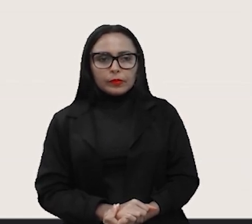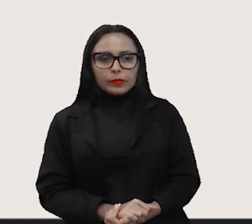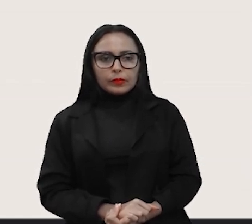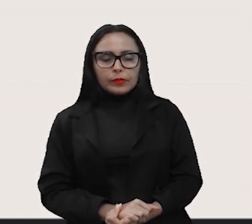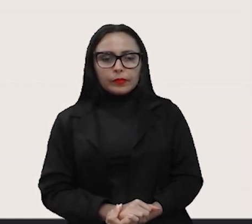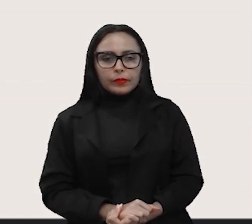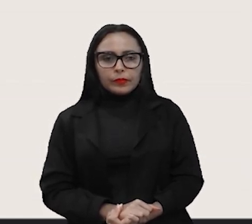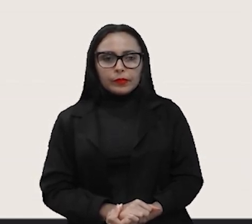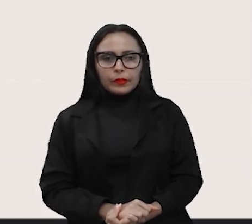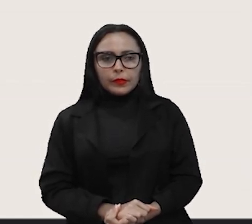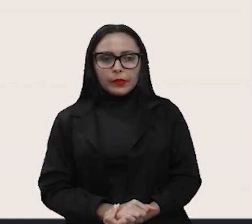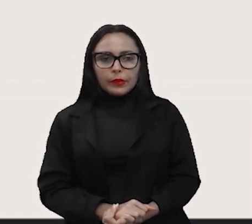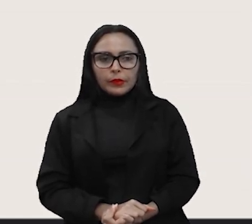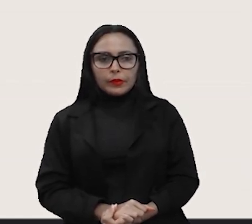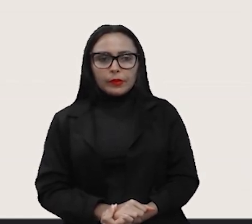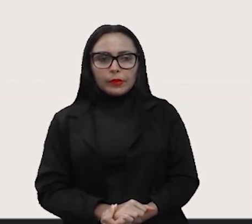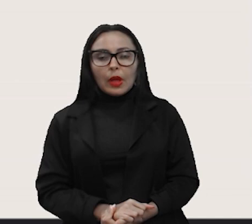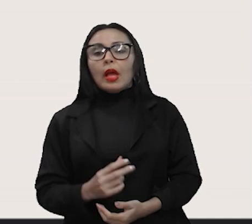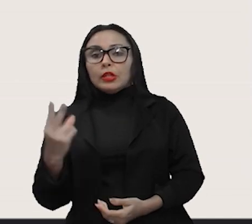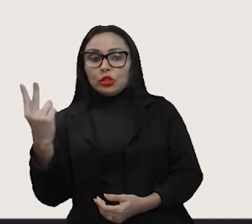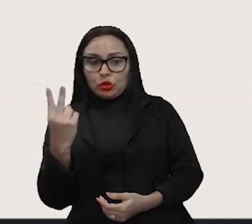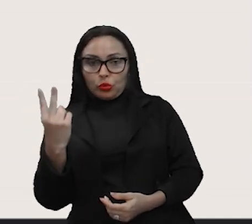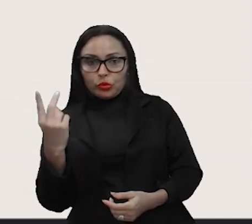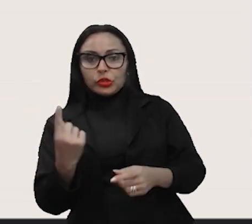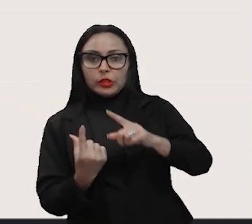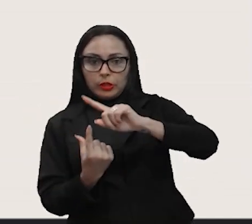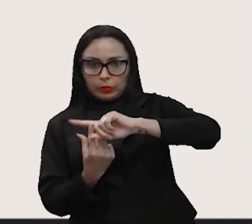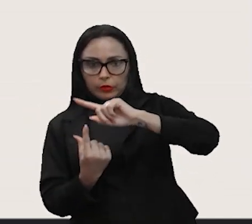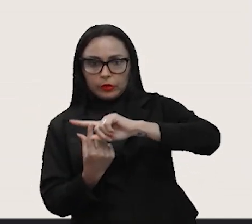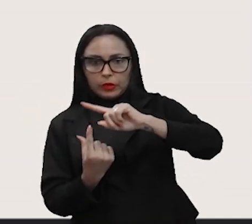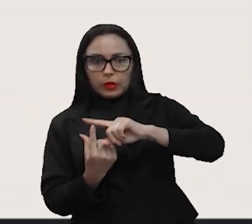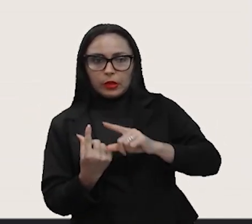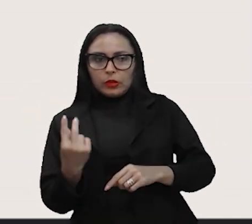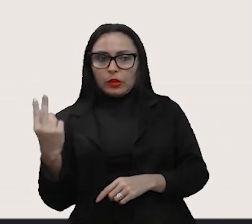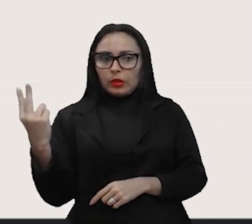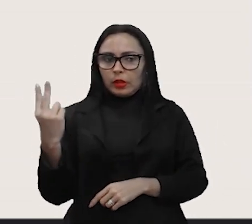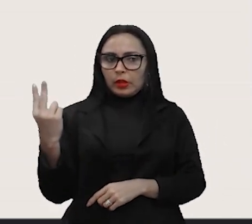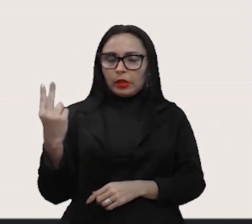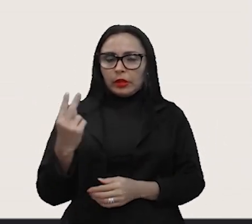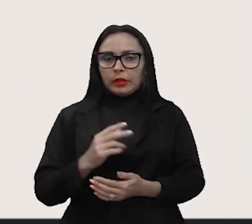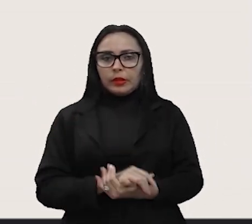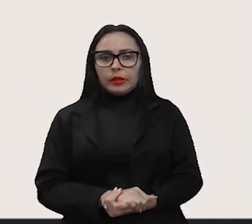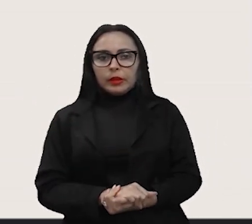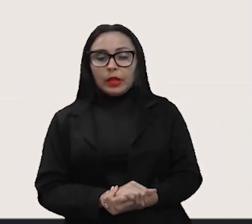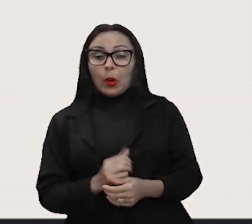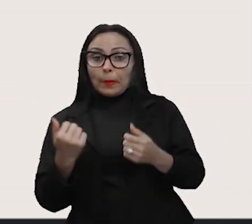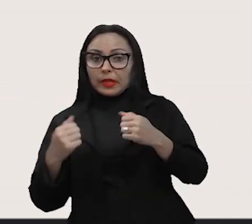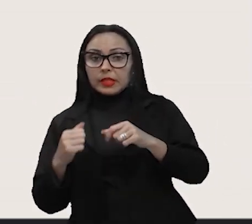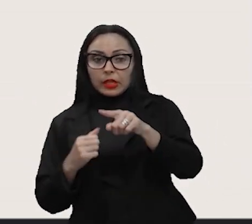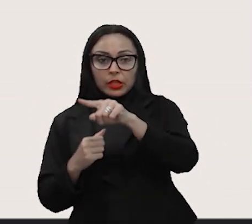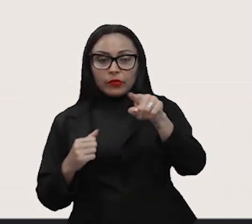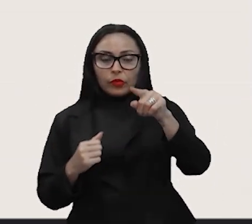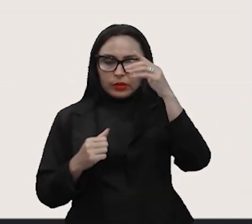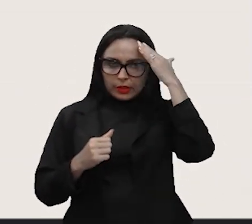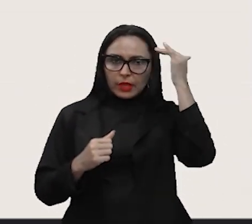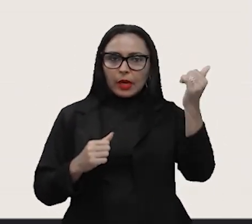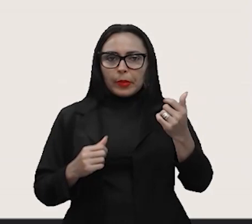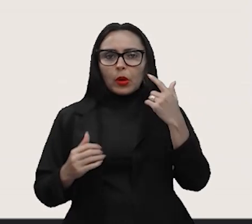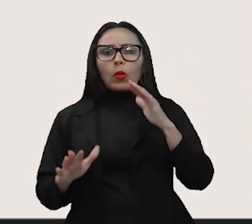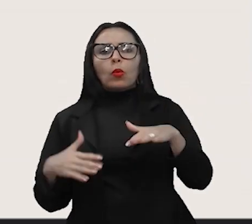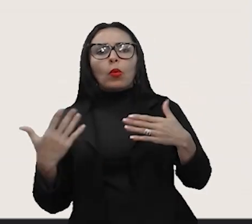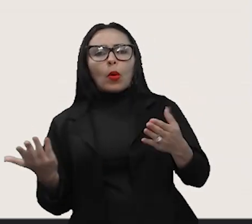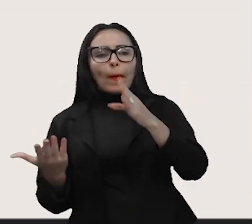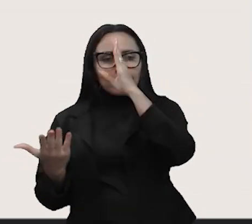com essas glândulas mistas, o que é que eu vou precisar que vocês saibam agora? A gente vai ter que saber quais são as principais